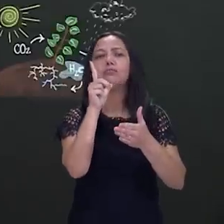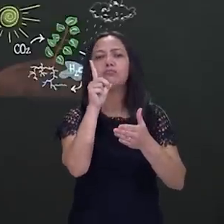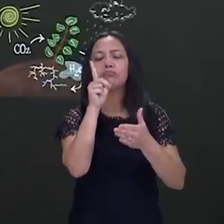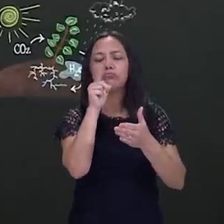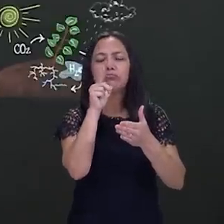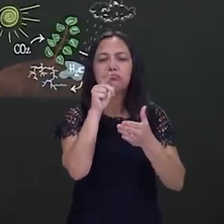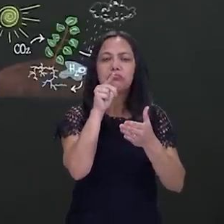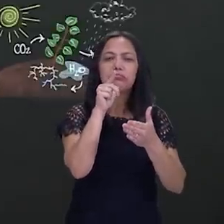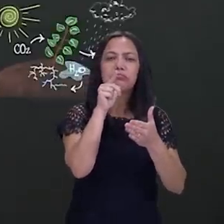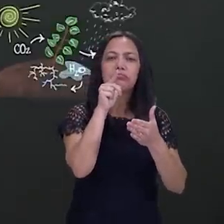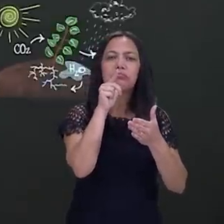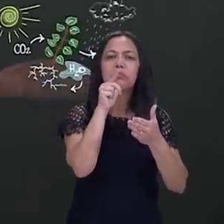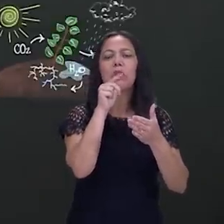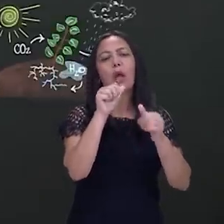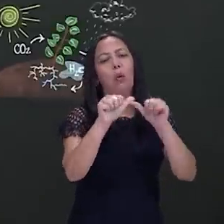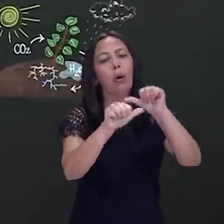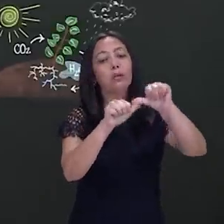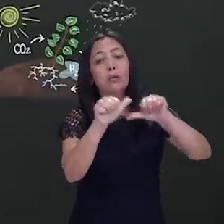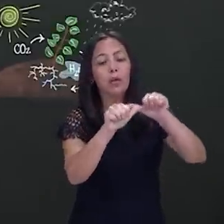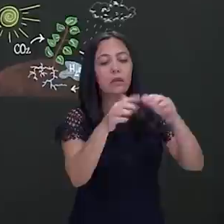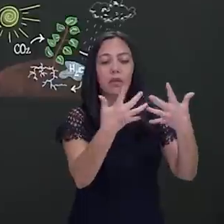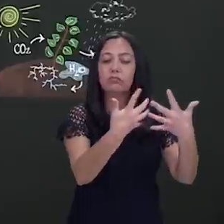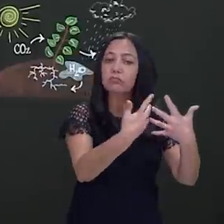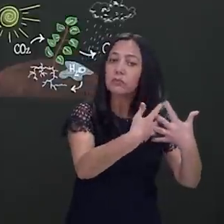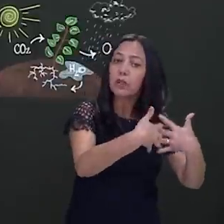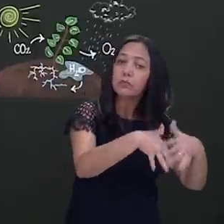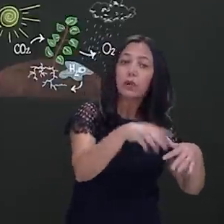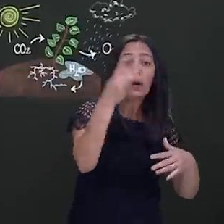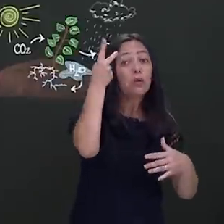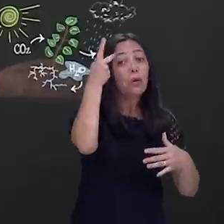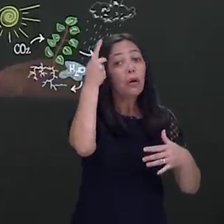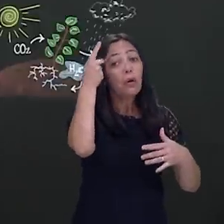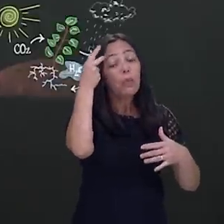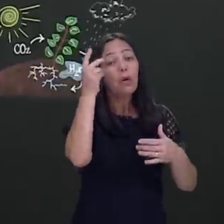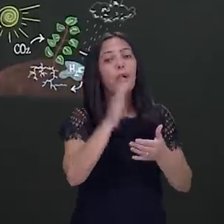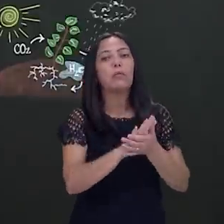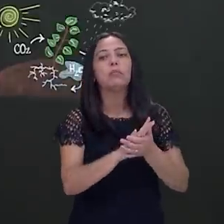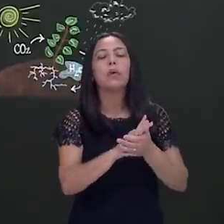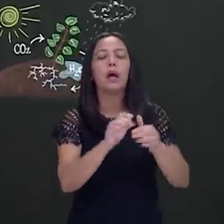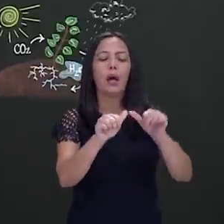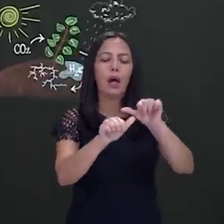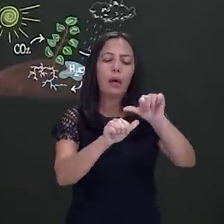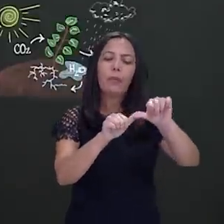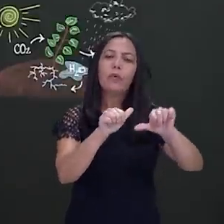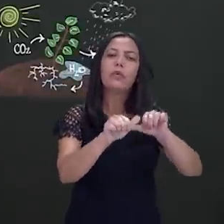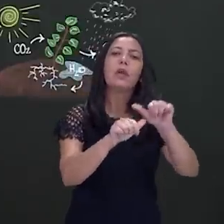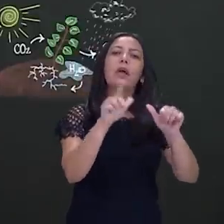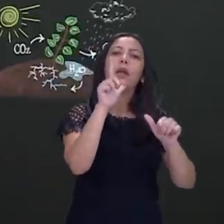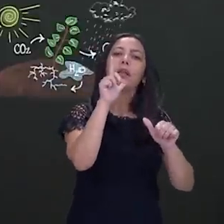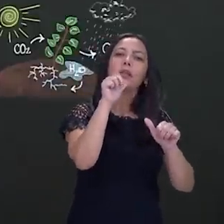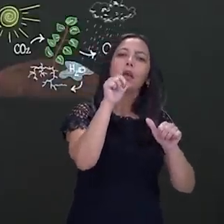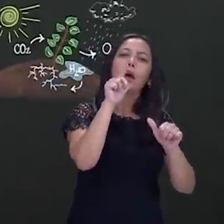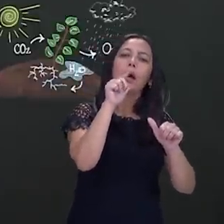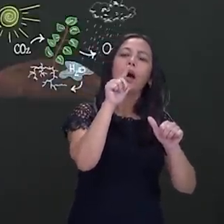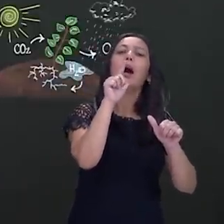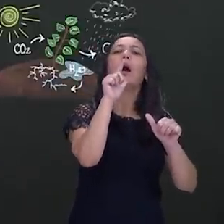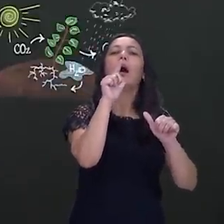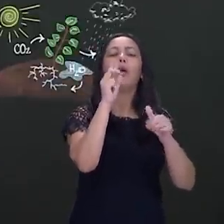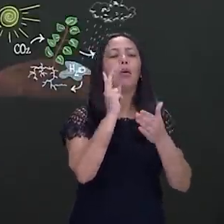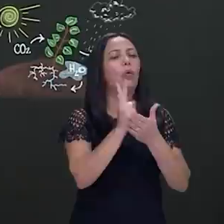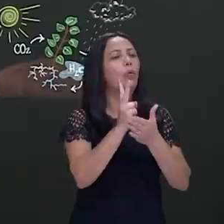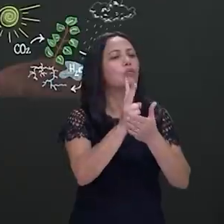falo que foi uma mudança apenas física. A mudança física, então, ela tem uma mudança de estado e ela muda só a aparência.